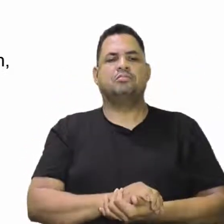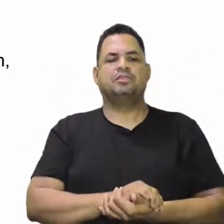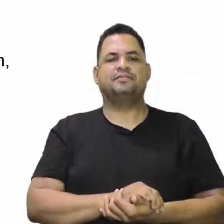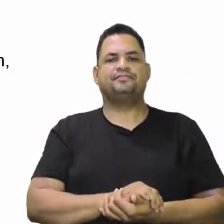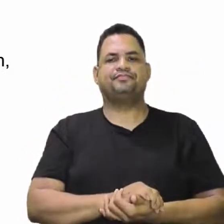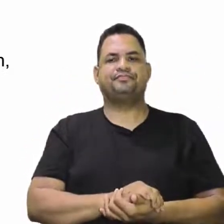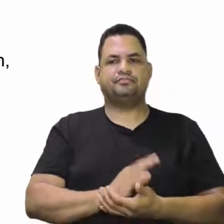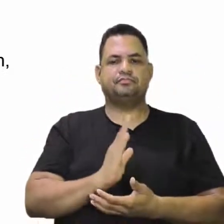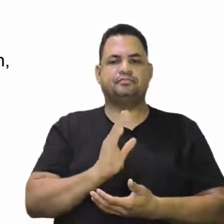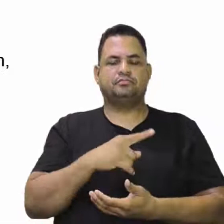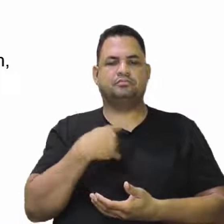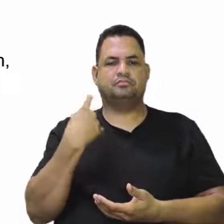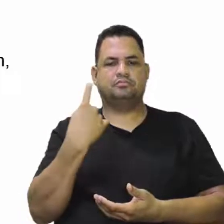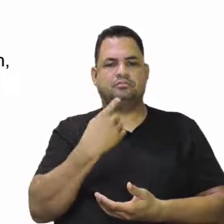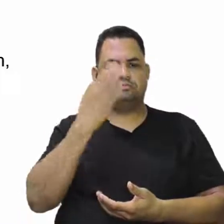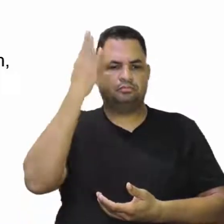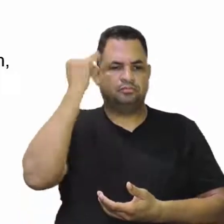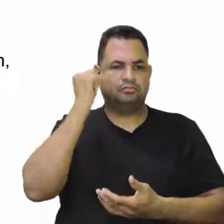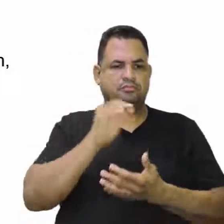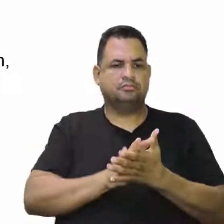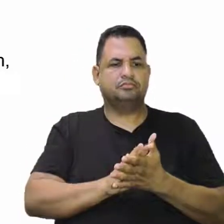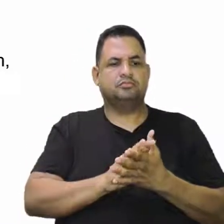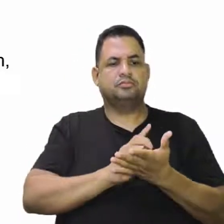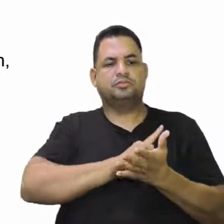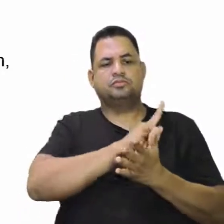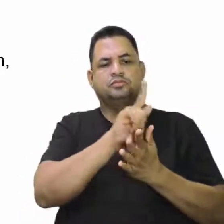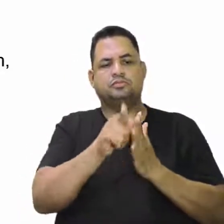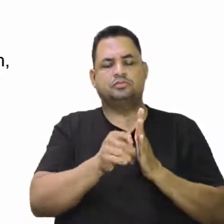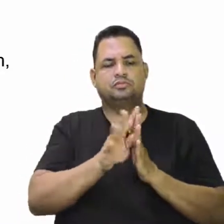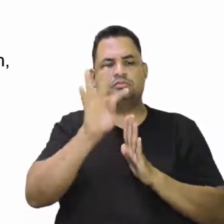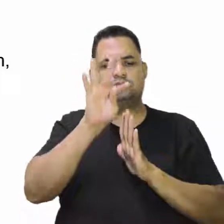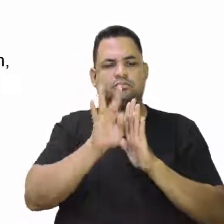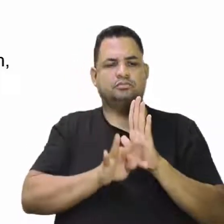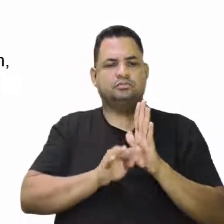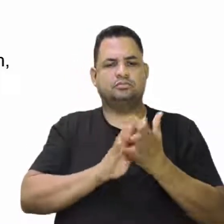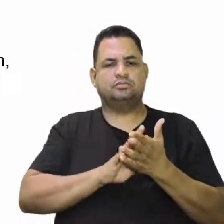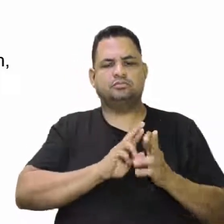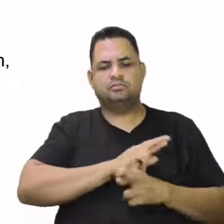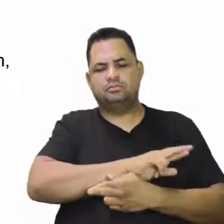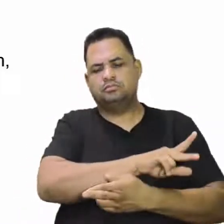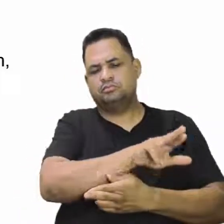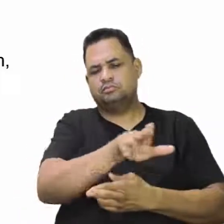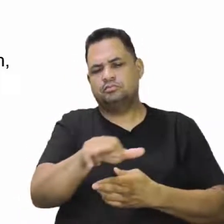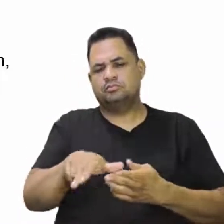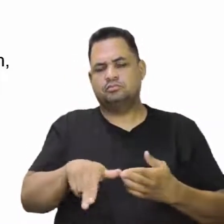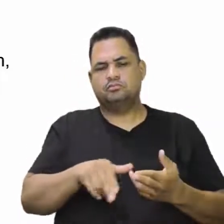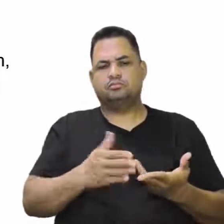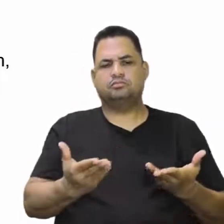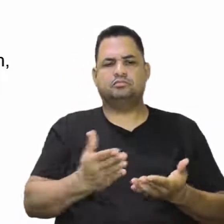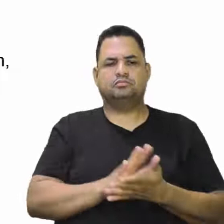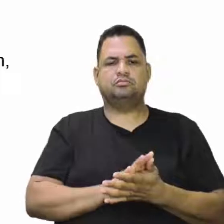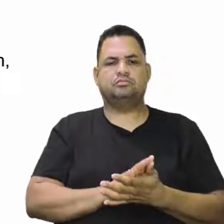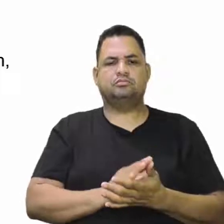gente sabe que o gênero textual, ele pode ser de várias maneiras. Sim, e o seu